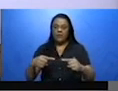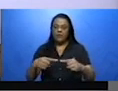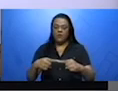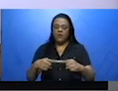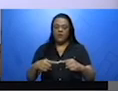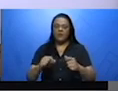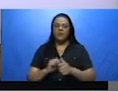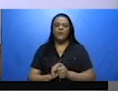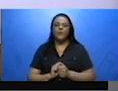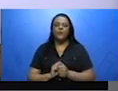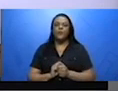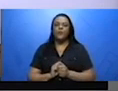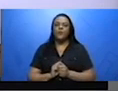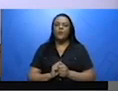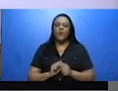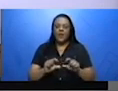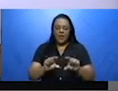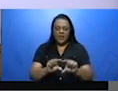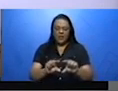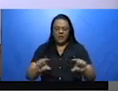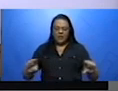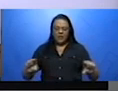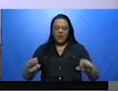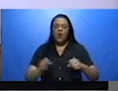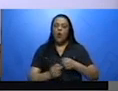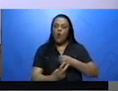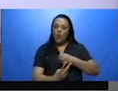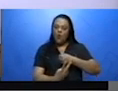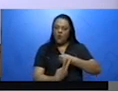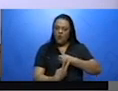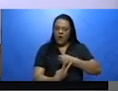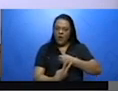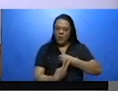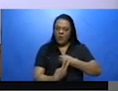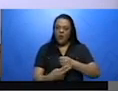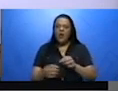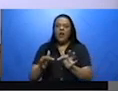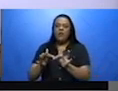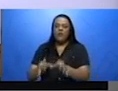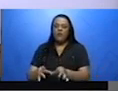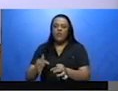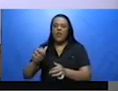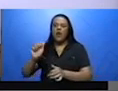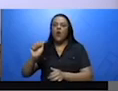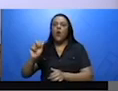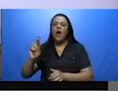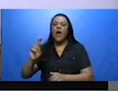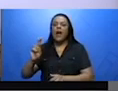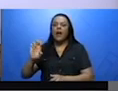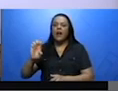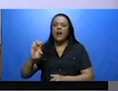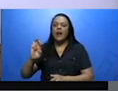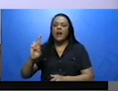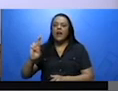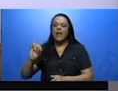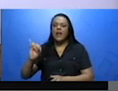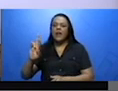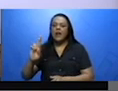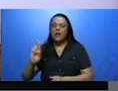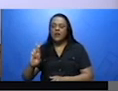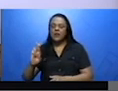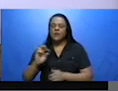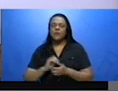numa forma nominal infinitivo. A oração está na forma reduzida. Saímos